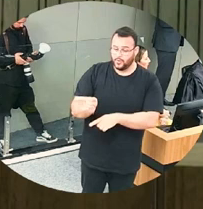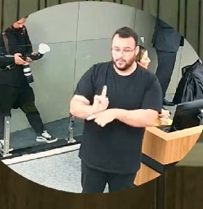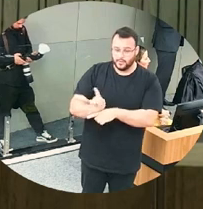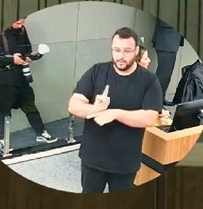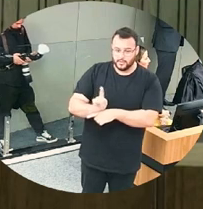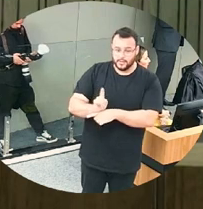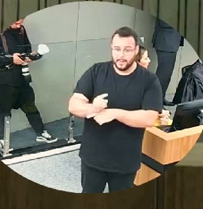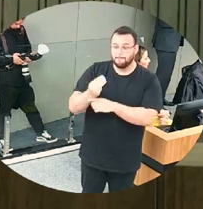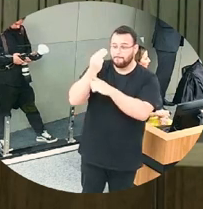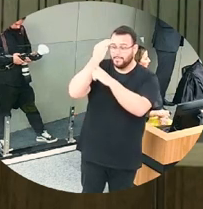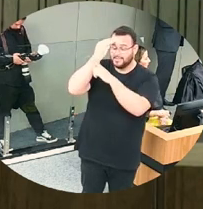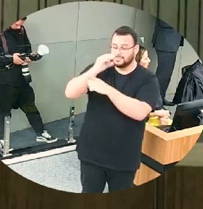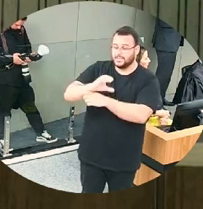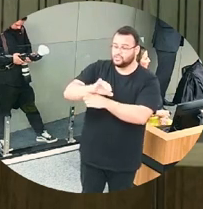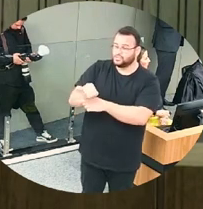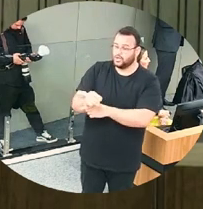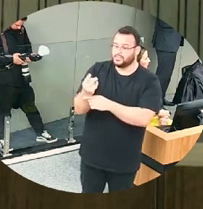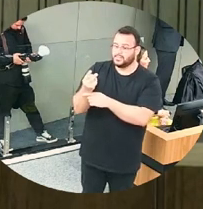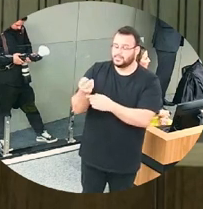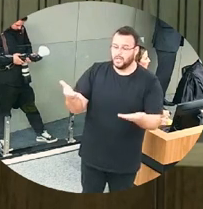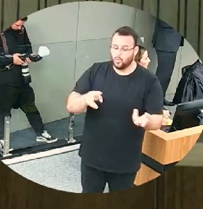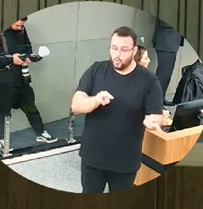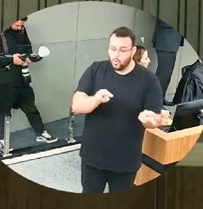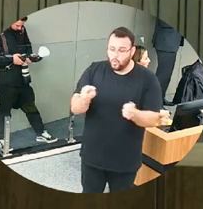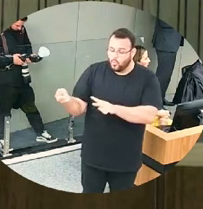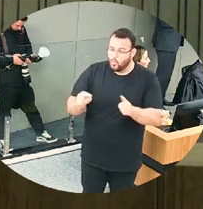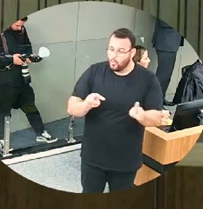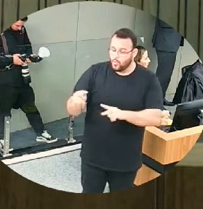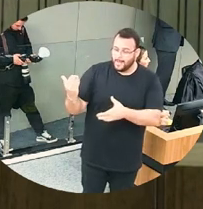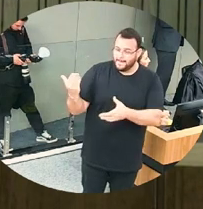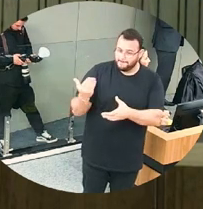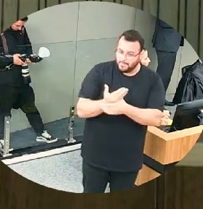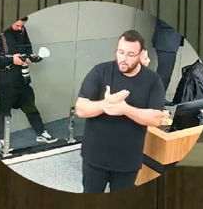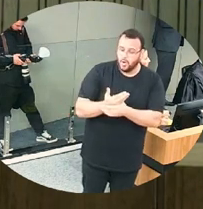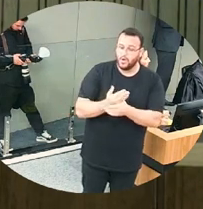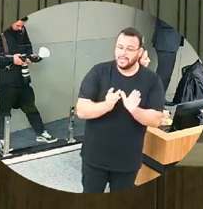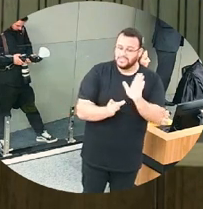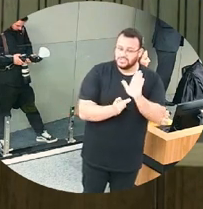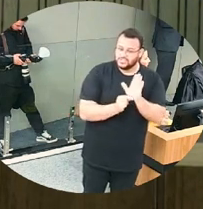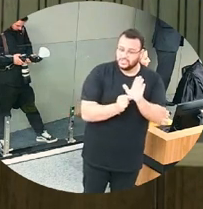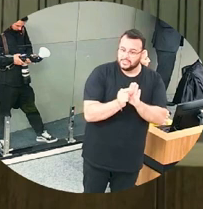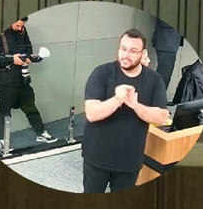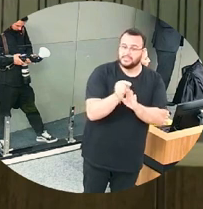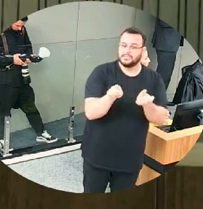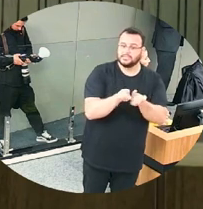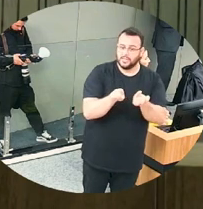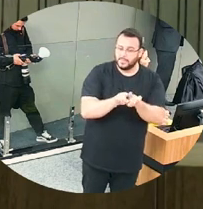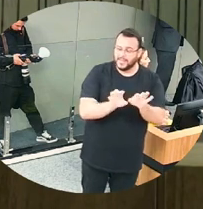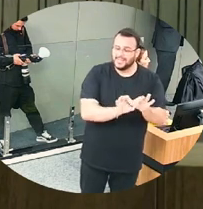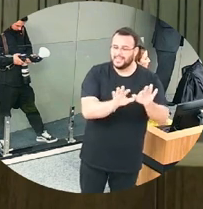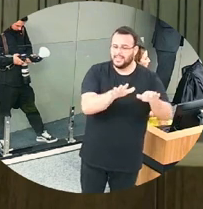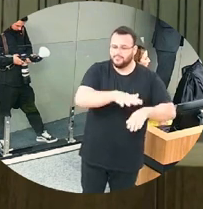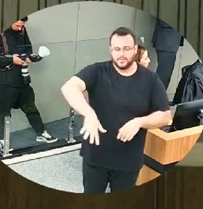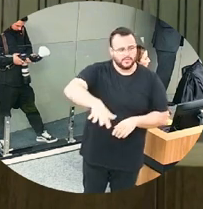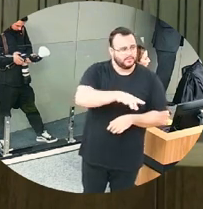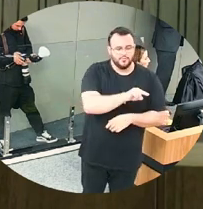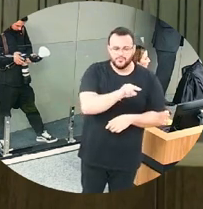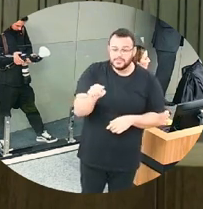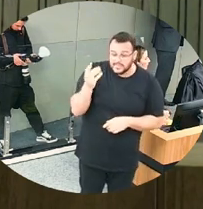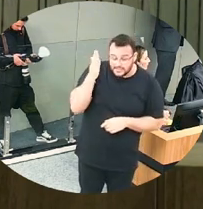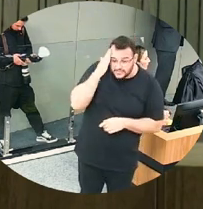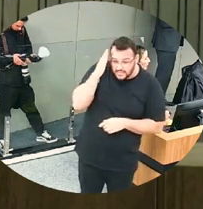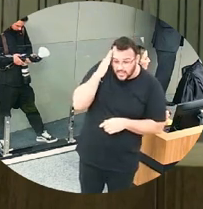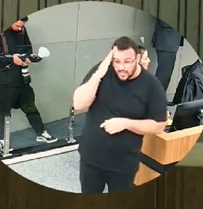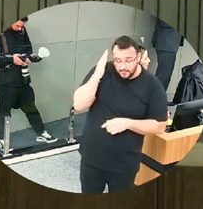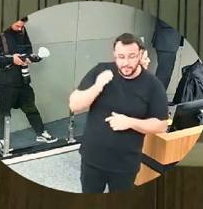documental e memória cj2 que está convertendo nossos processos físicos e digitais liberando espaços nas varas vocês terem uma